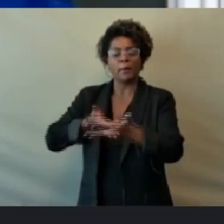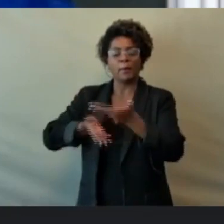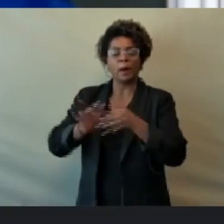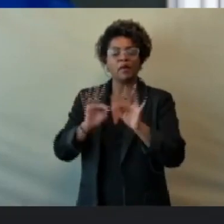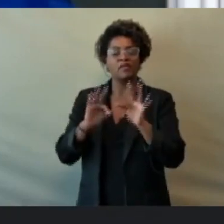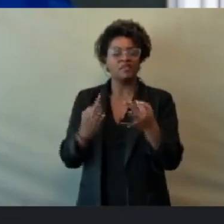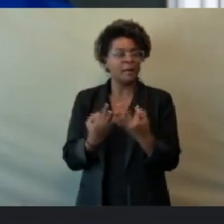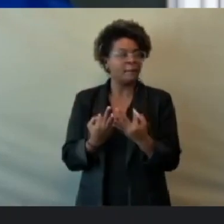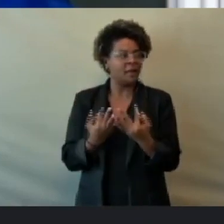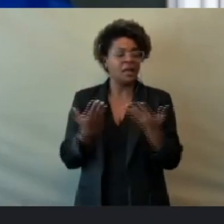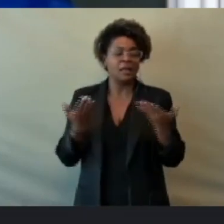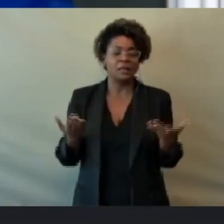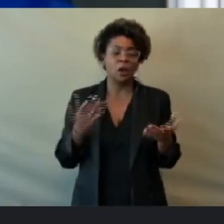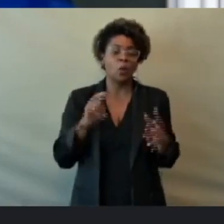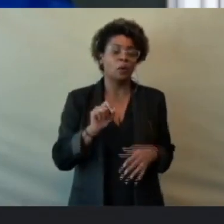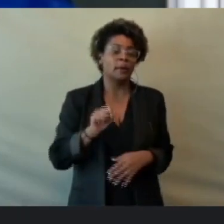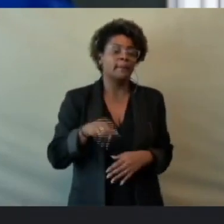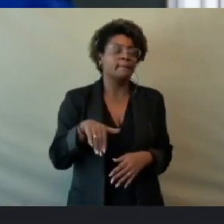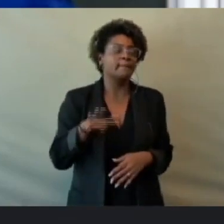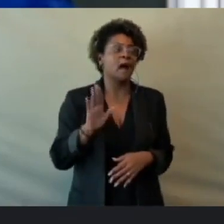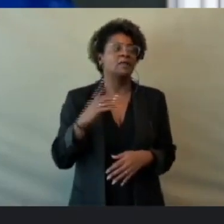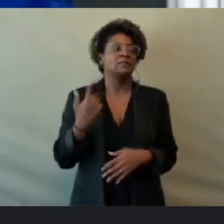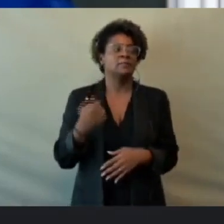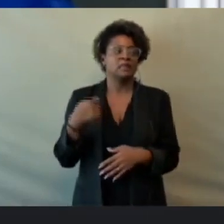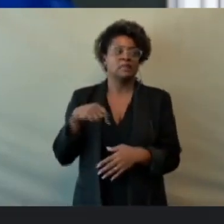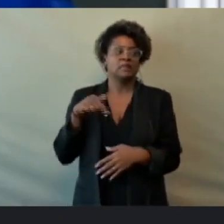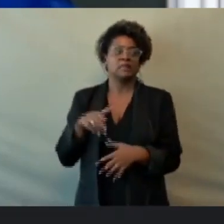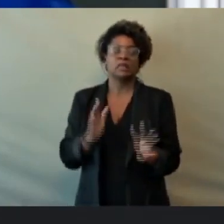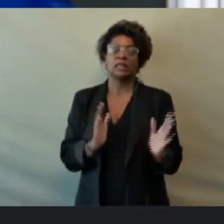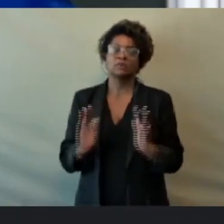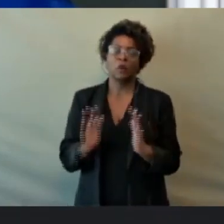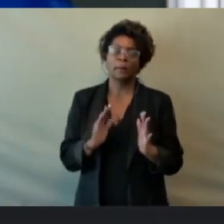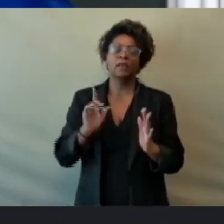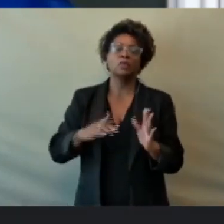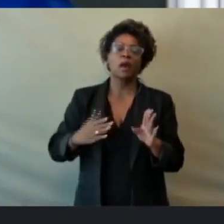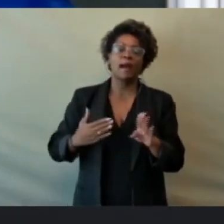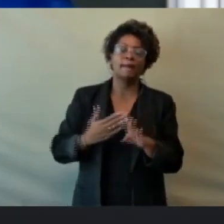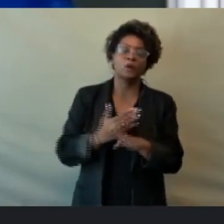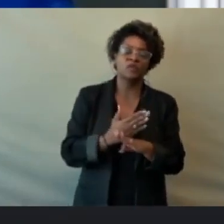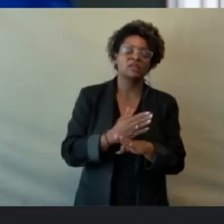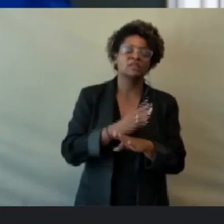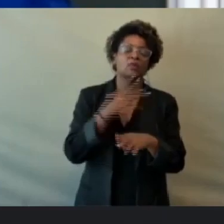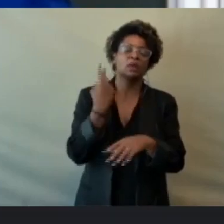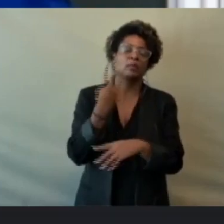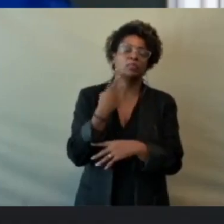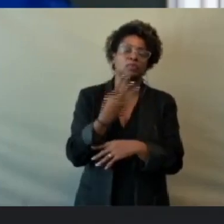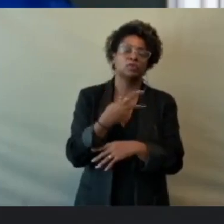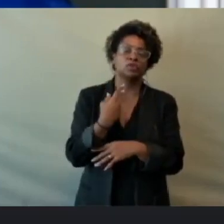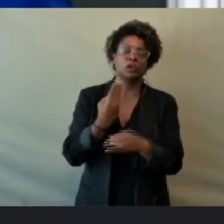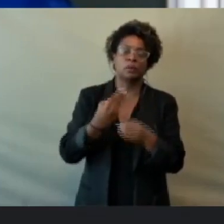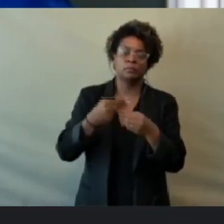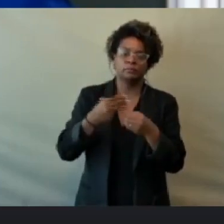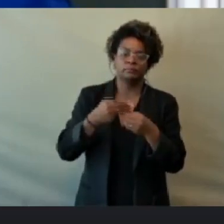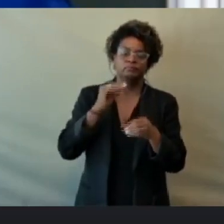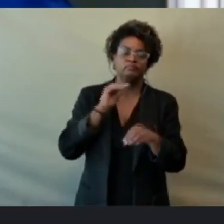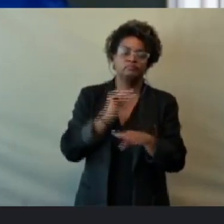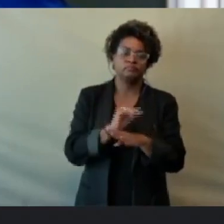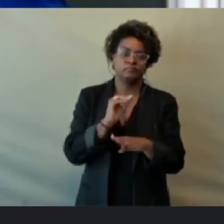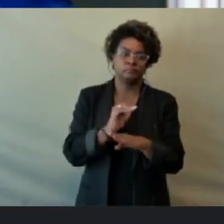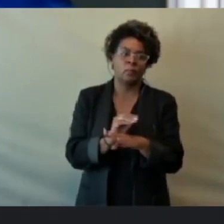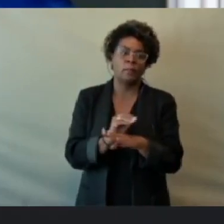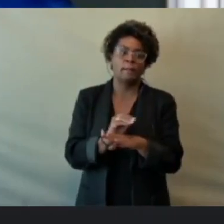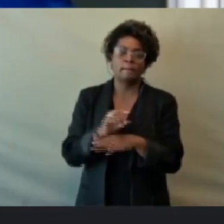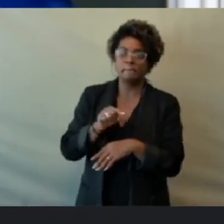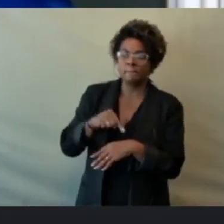a aprovação da política municipal do cuidado para que a gente possa trabalhar e angariar a verba